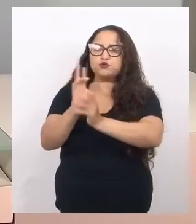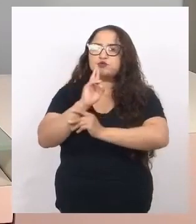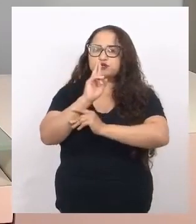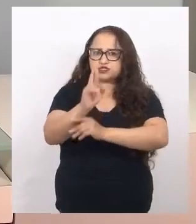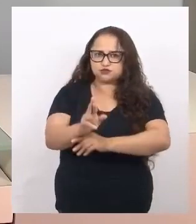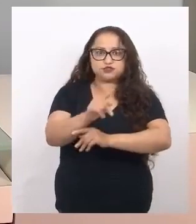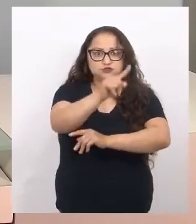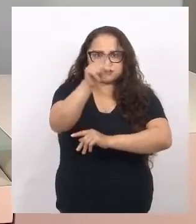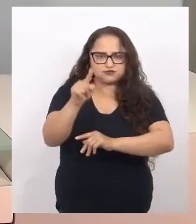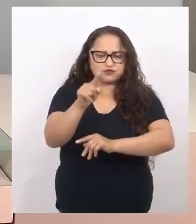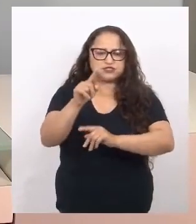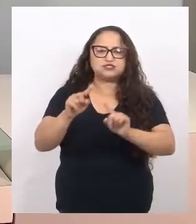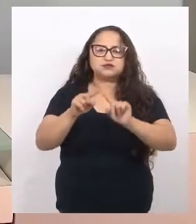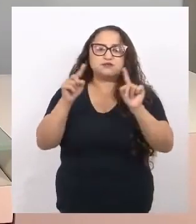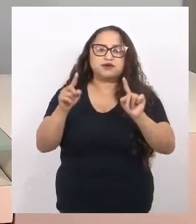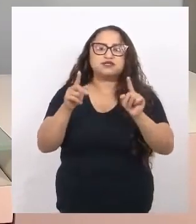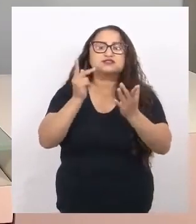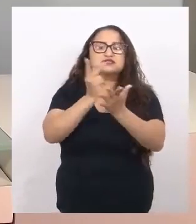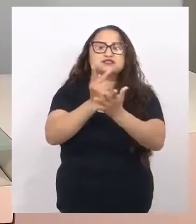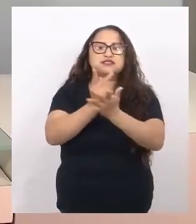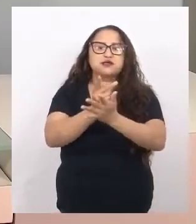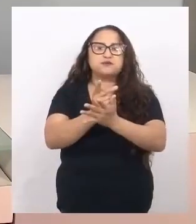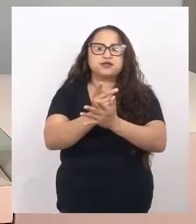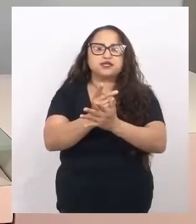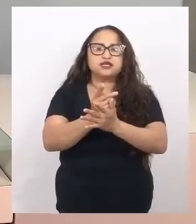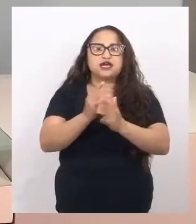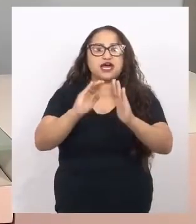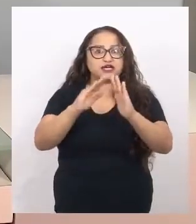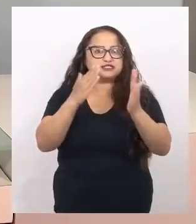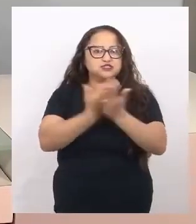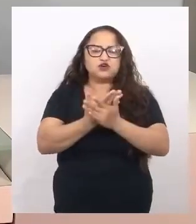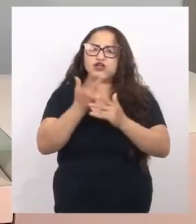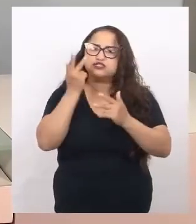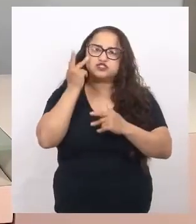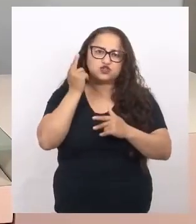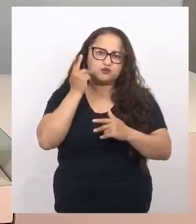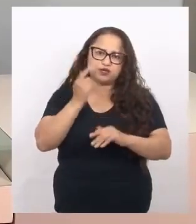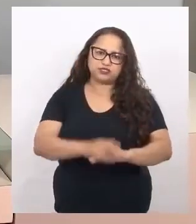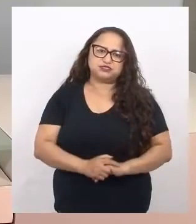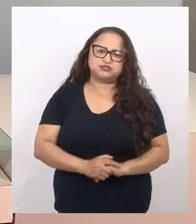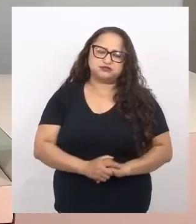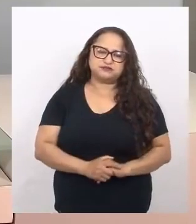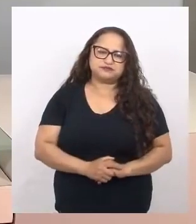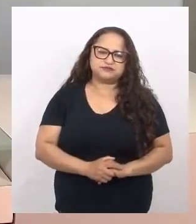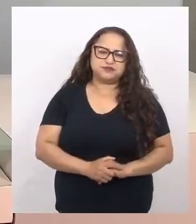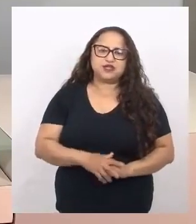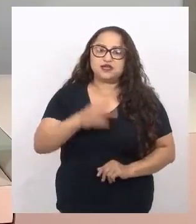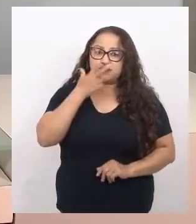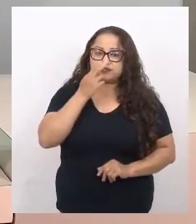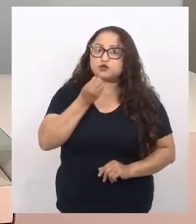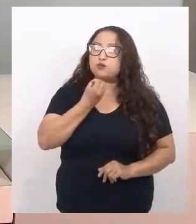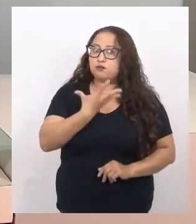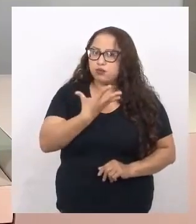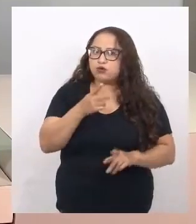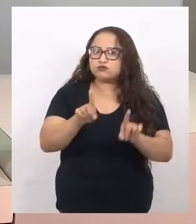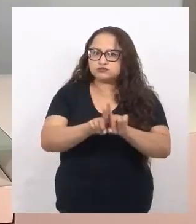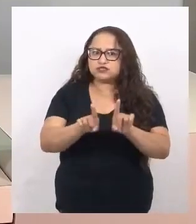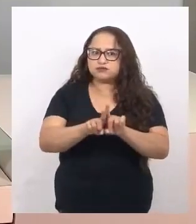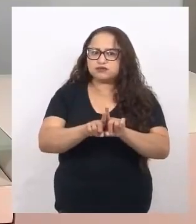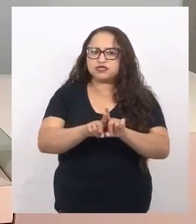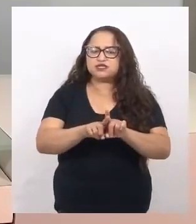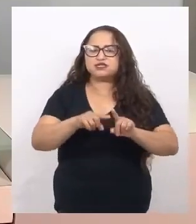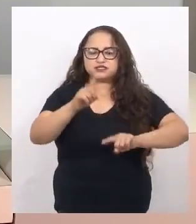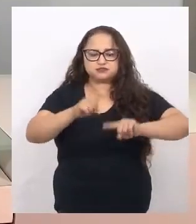diretamente a vocês, mas aqui a gente vai falar principalmente das escolas regulares. Além disso, eu acho que vale a pena ressaltar que esse material que a gente